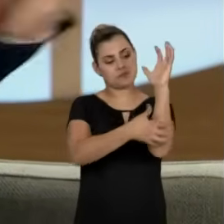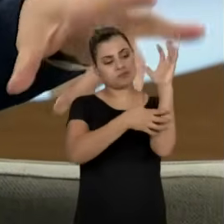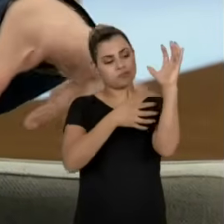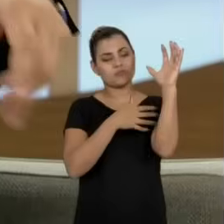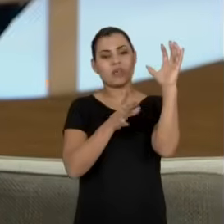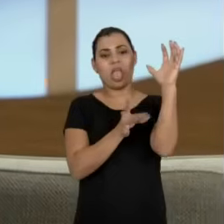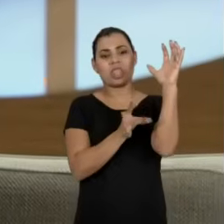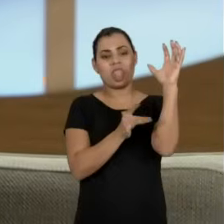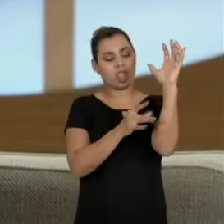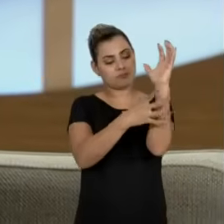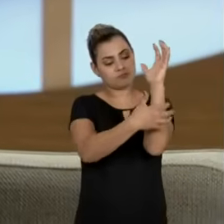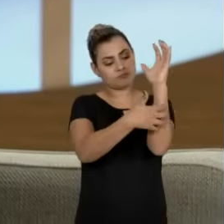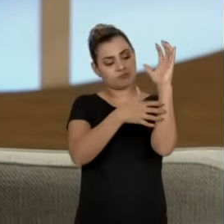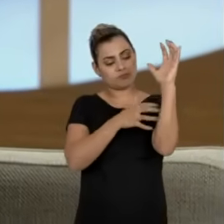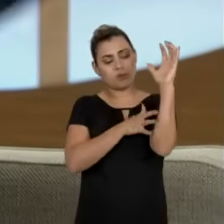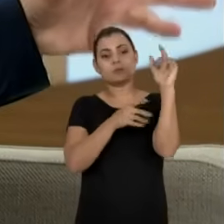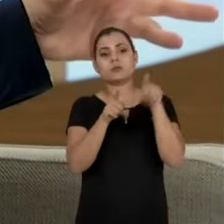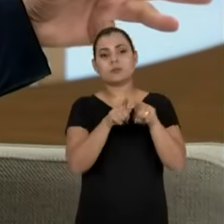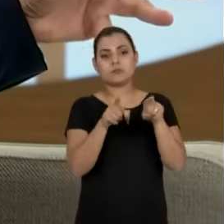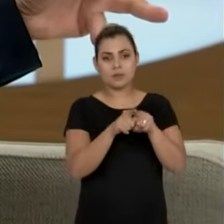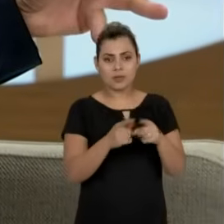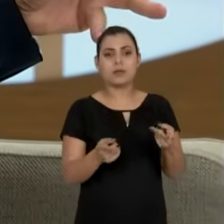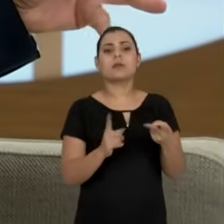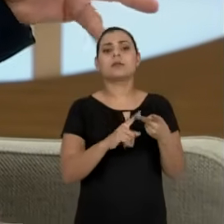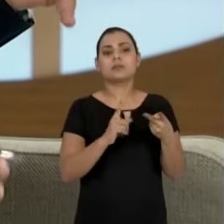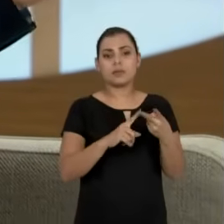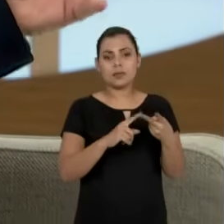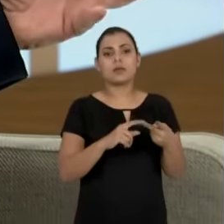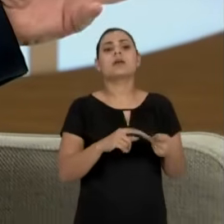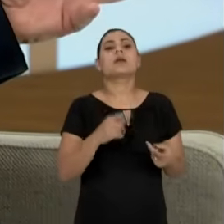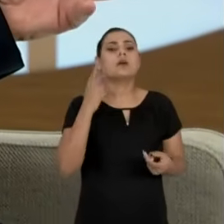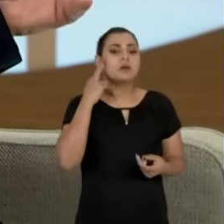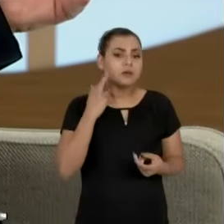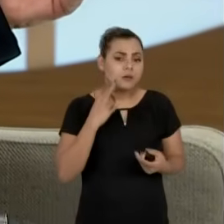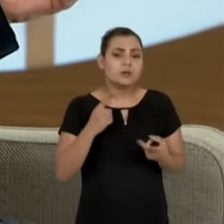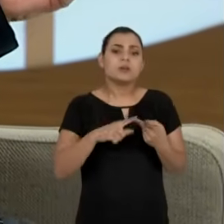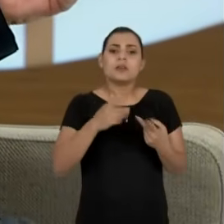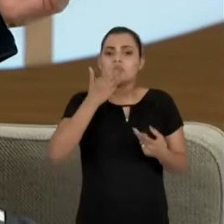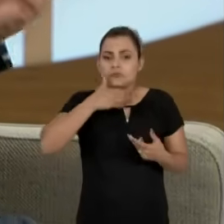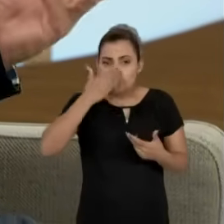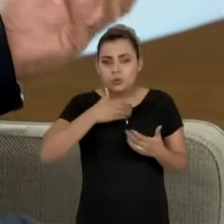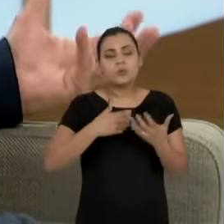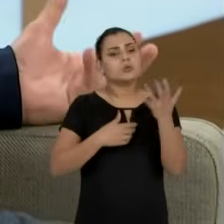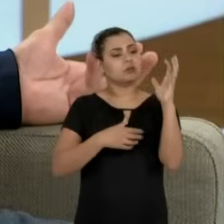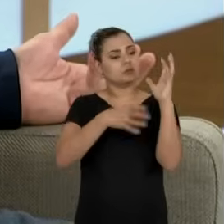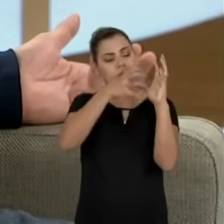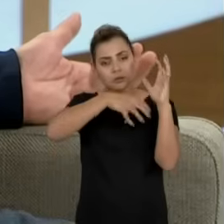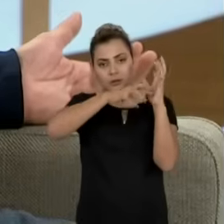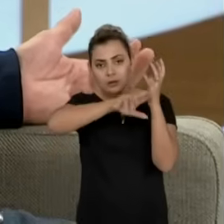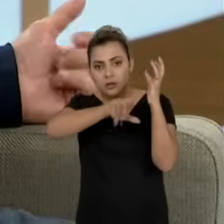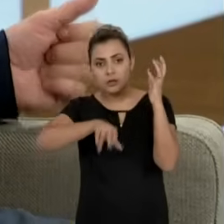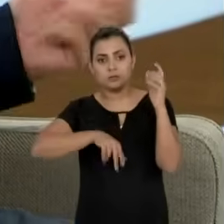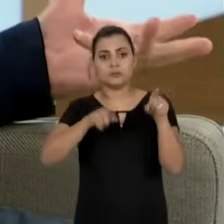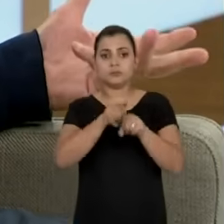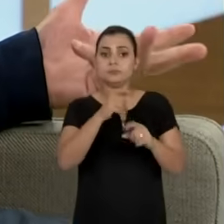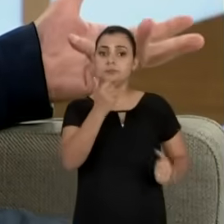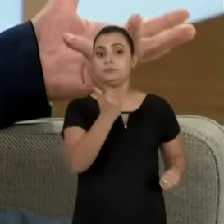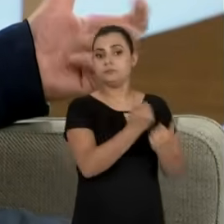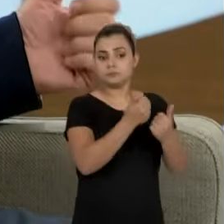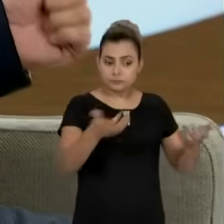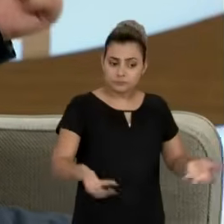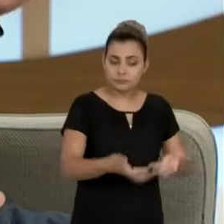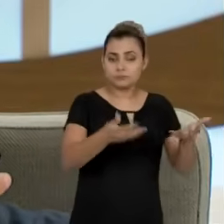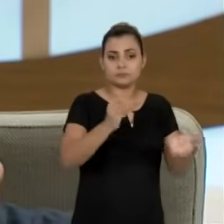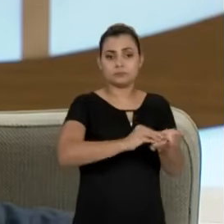em Rondônia, tem os que produzem frutas, né? Tem várias experiências, né? Só que elas têm que ser mais apoiadas, elas têm que ter